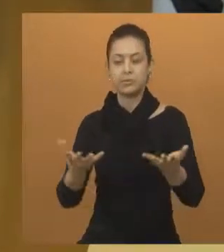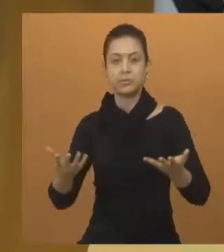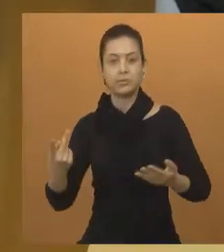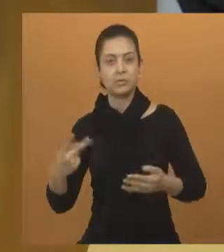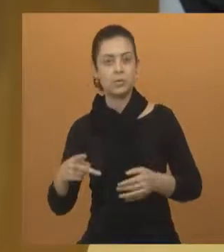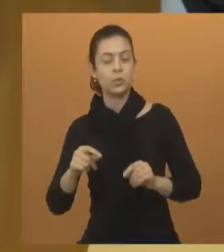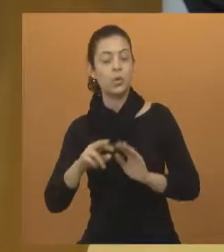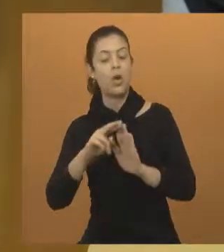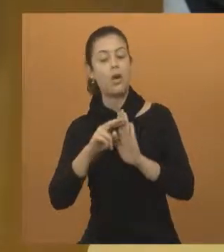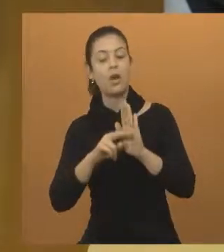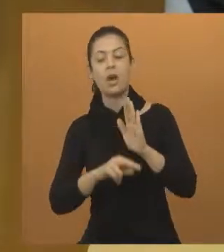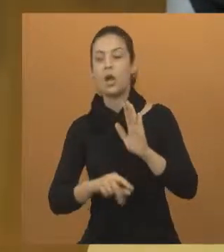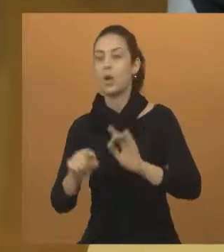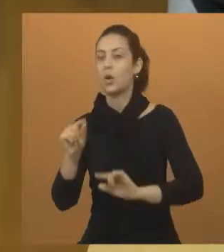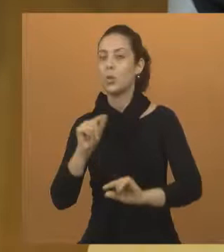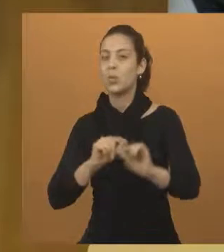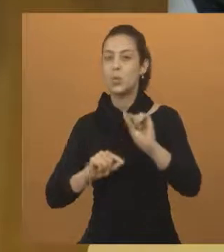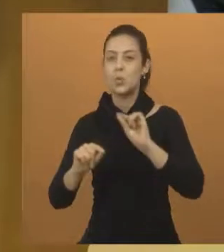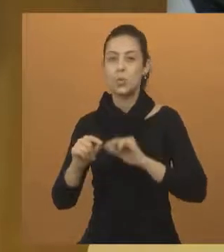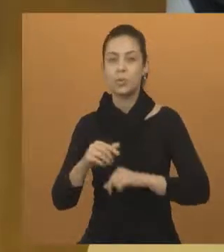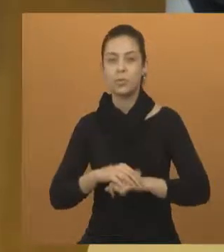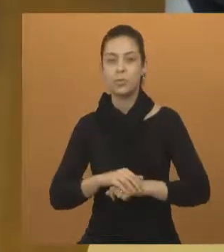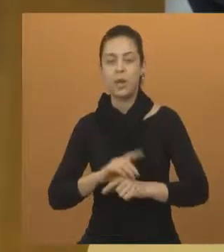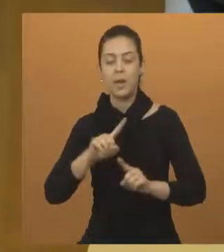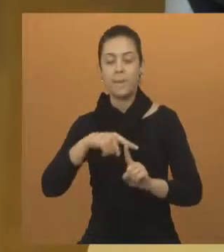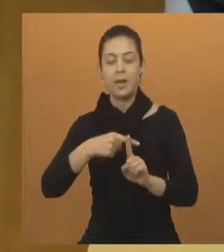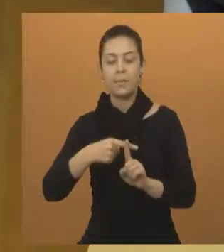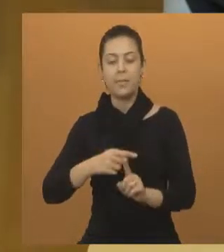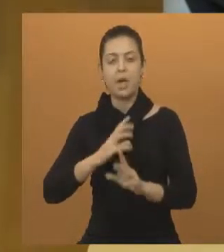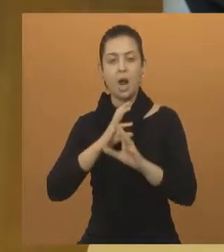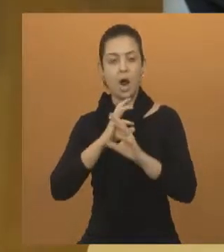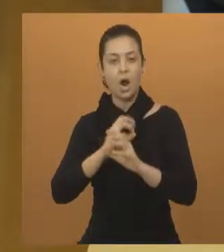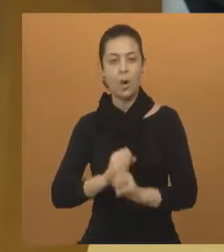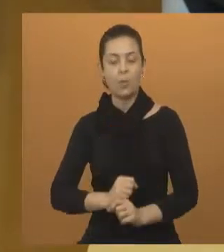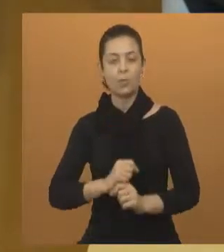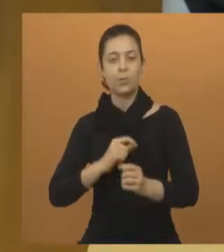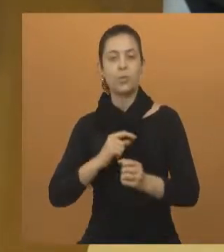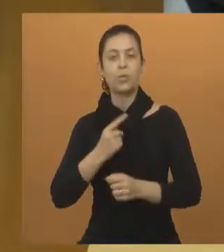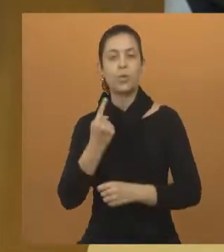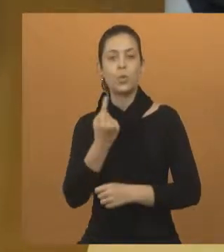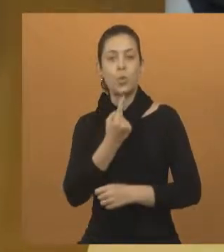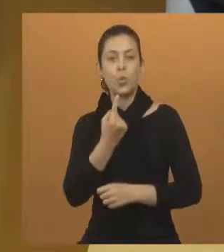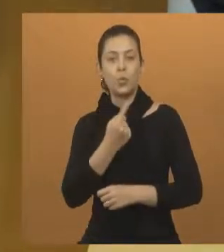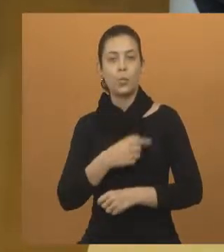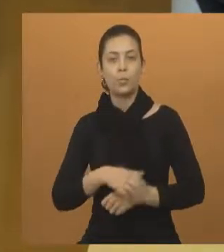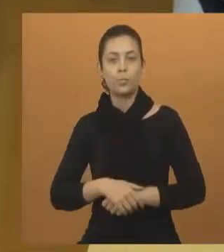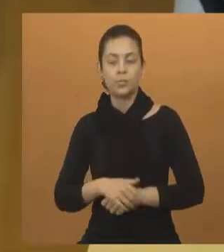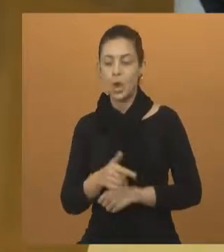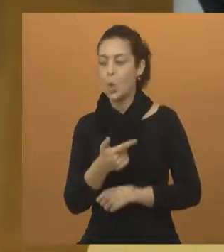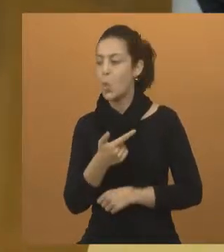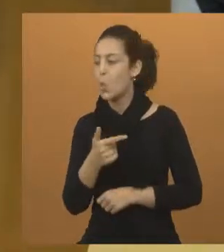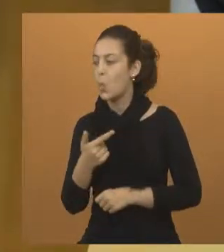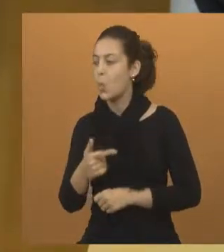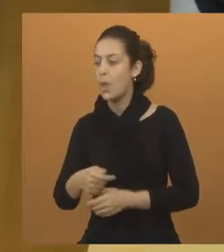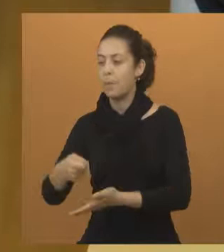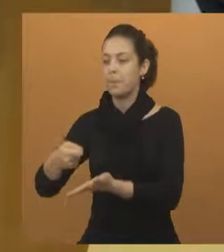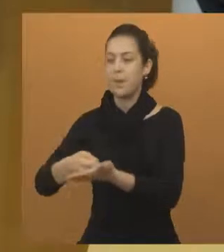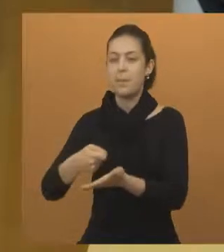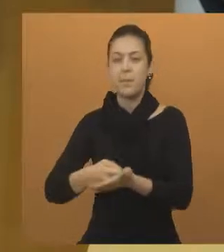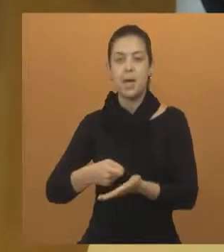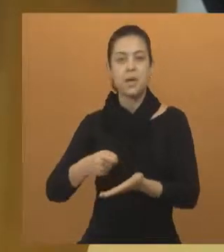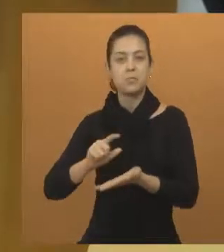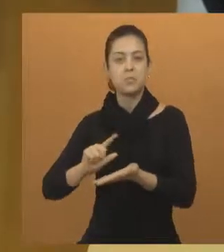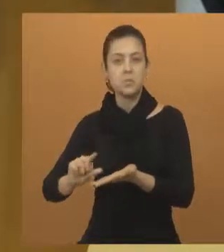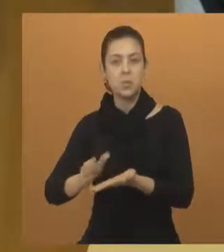seguintes requisitos cumulativamente. Item 1, não tenham fins lucrativos.